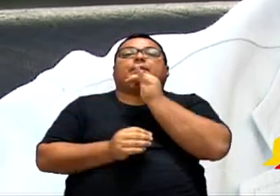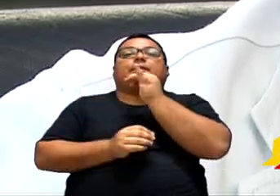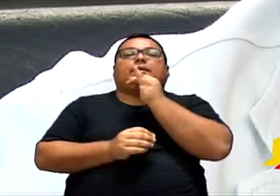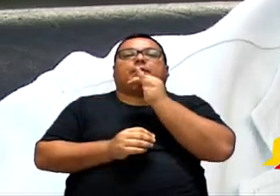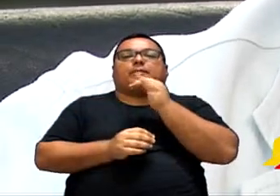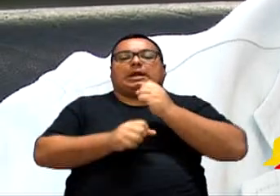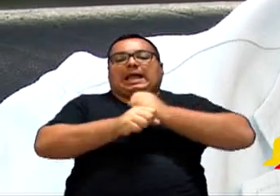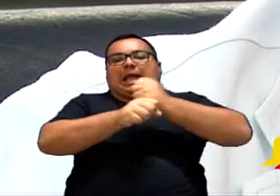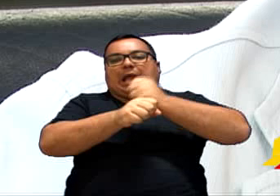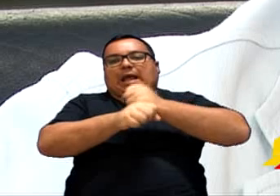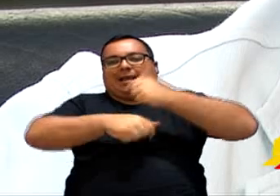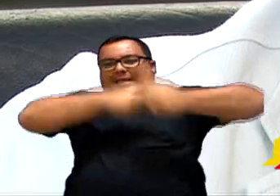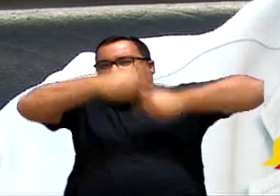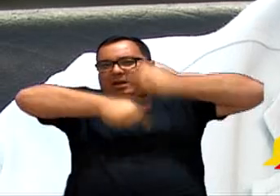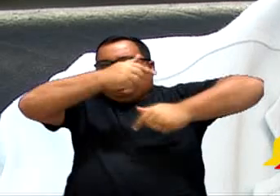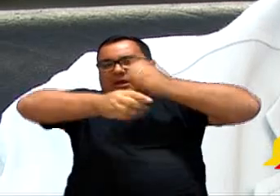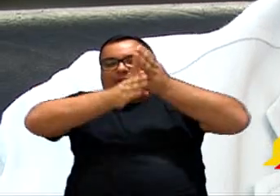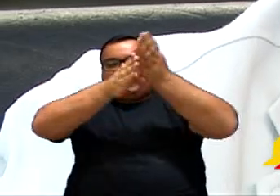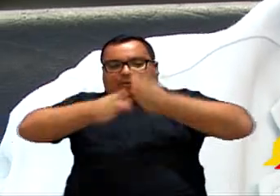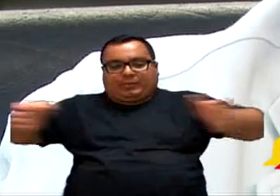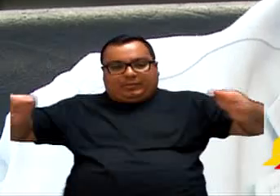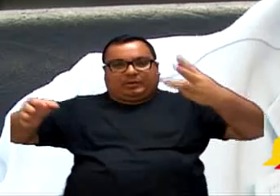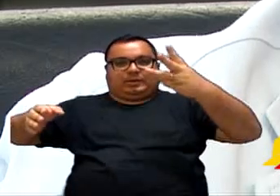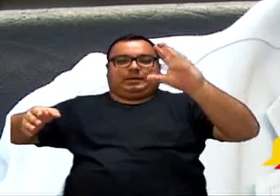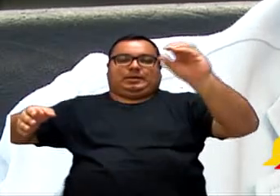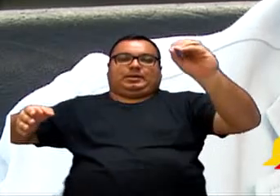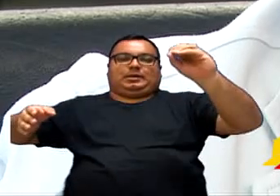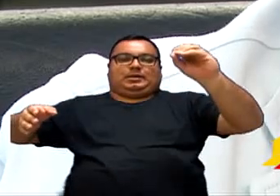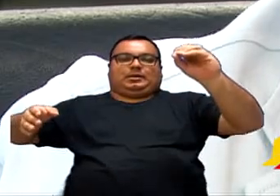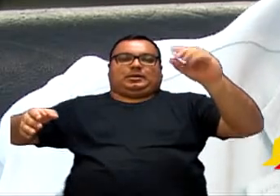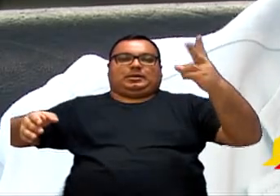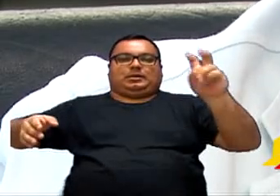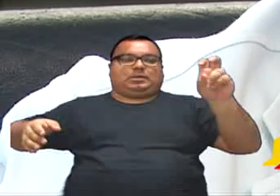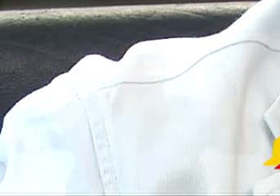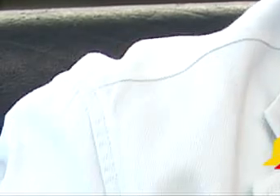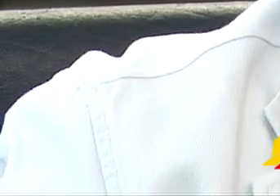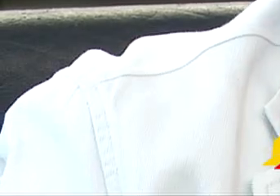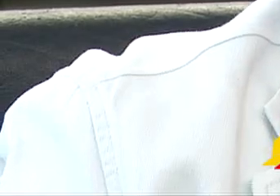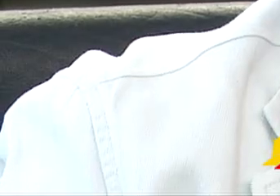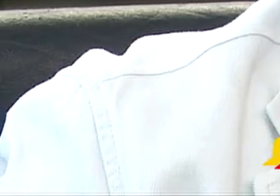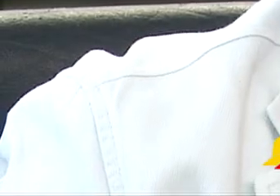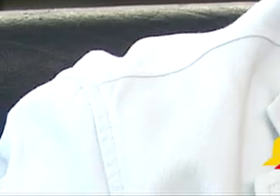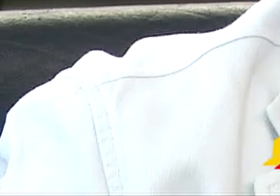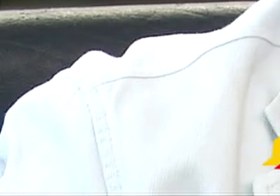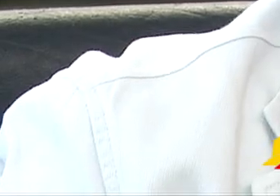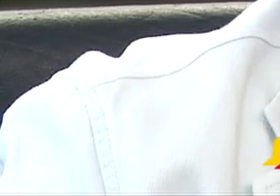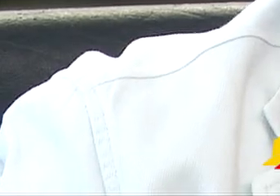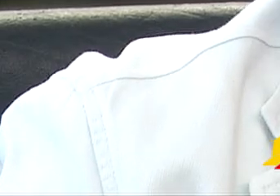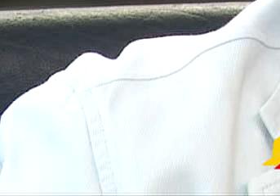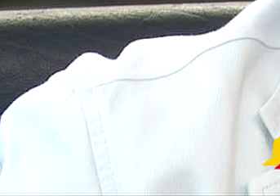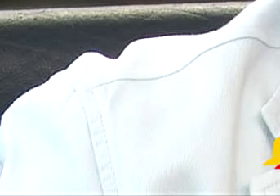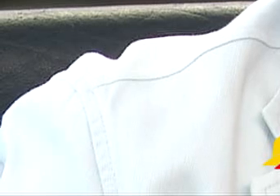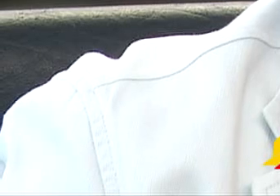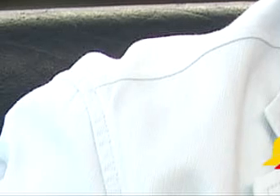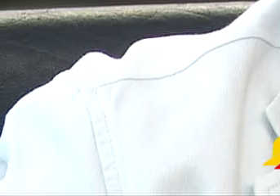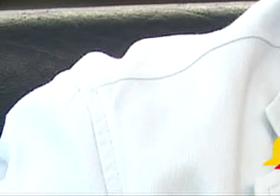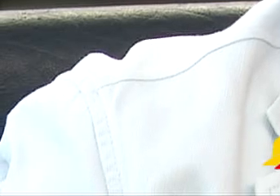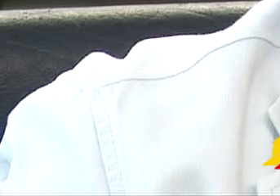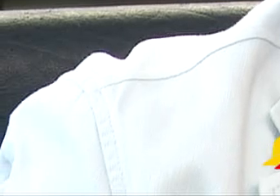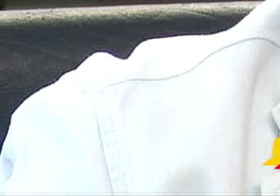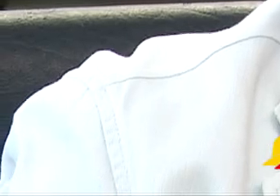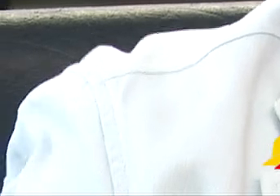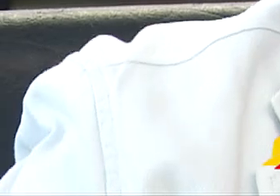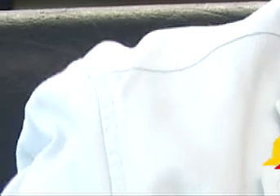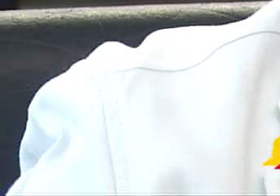INSS... 15 na prefeitura. Ele aposenta pela prefeitura. A prefeitura paga integral a aposentadoria